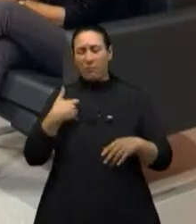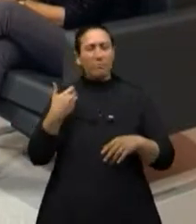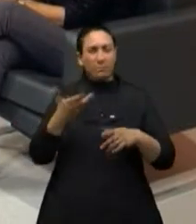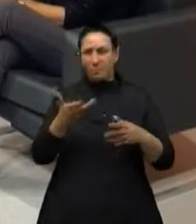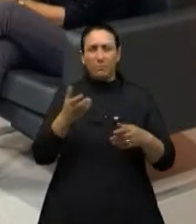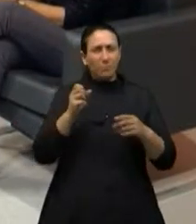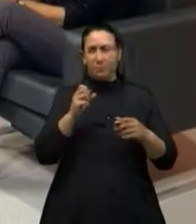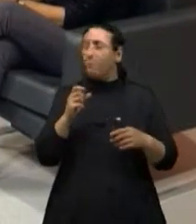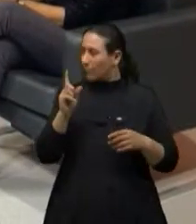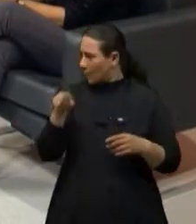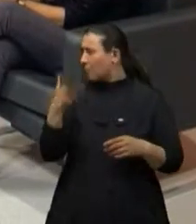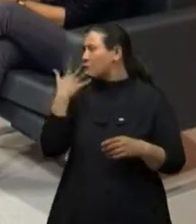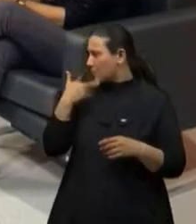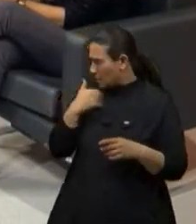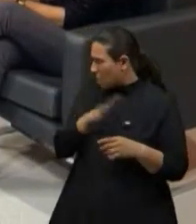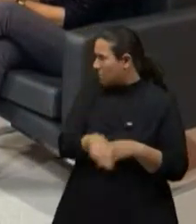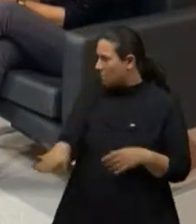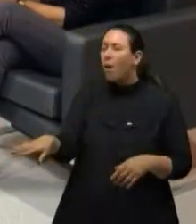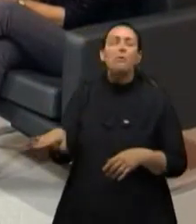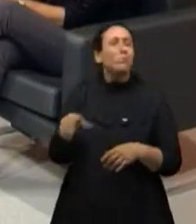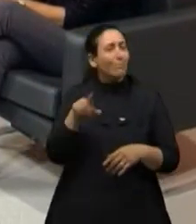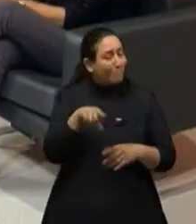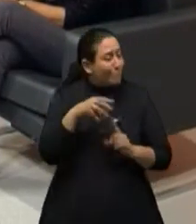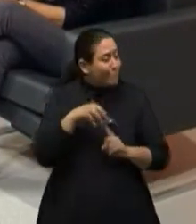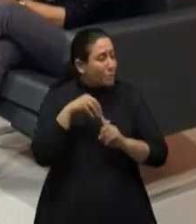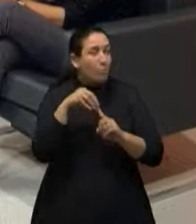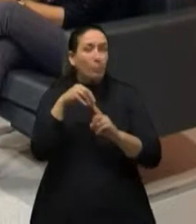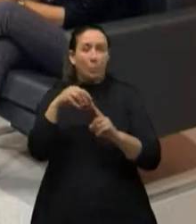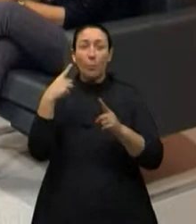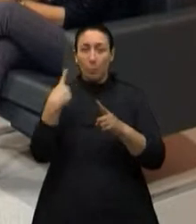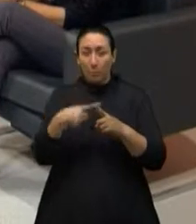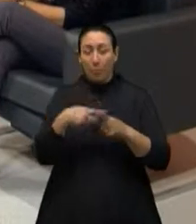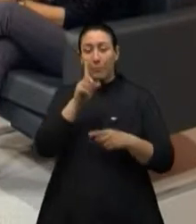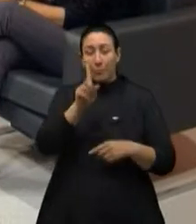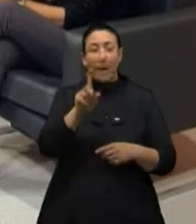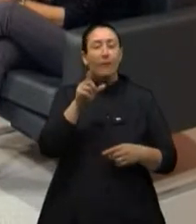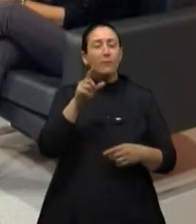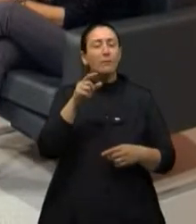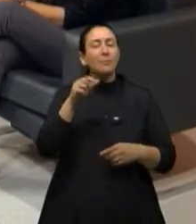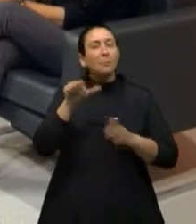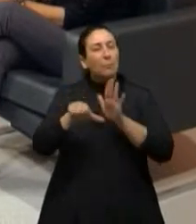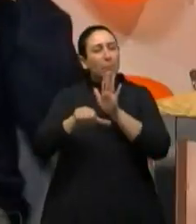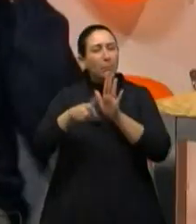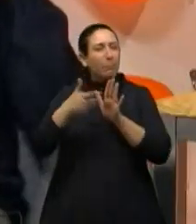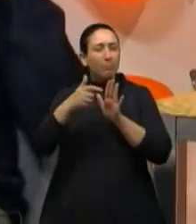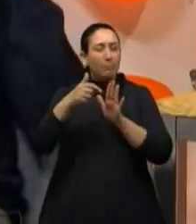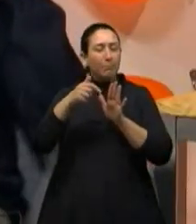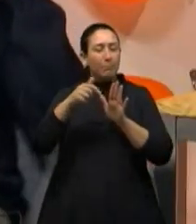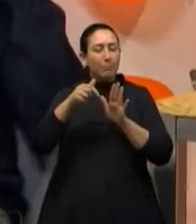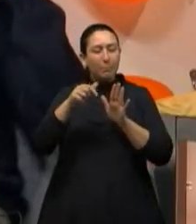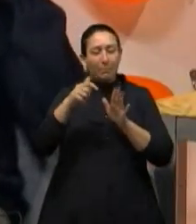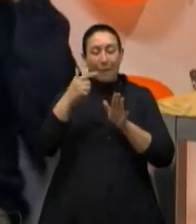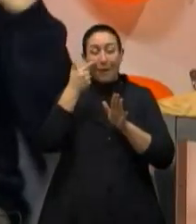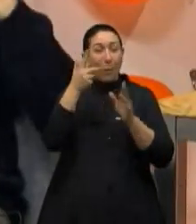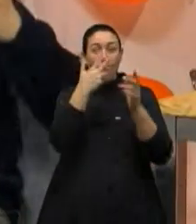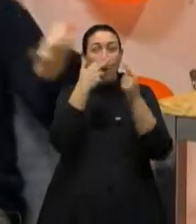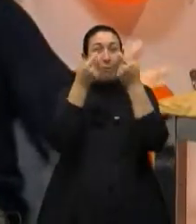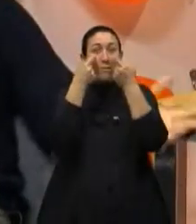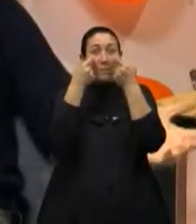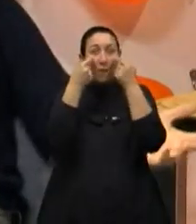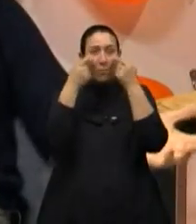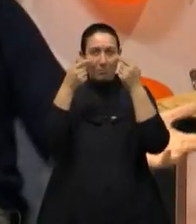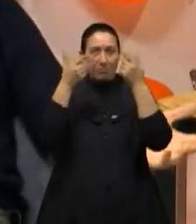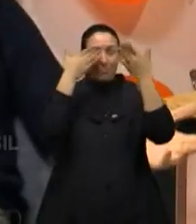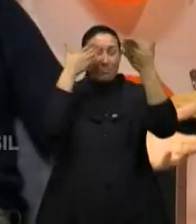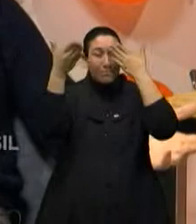hoje até nas crianças dos filhos principalmente primeiro ano seria interessante assim como a gente faz da Visão fazer uma